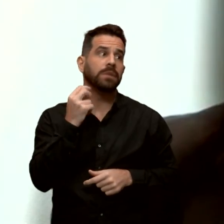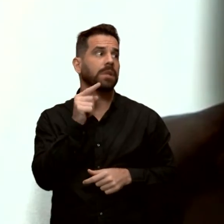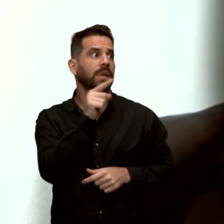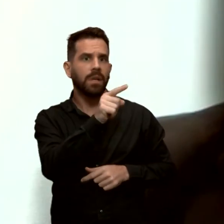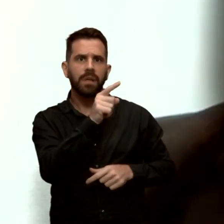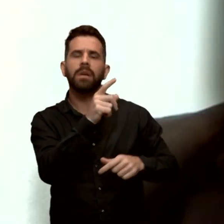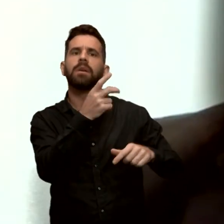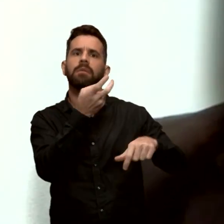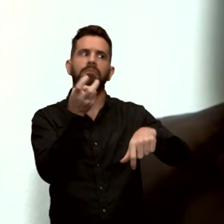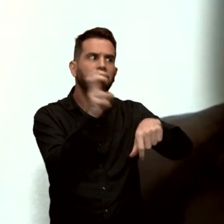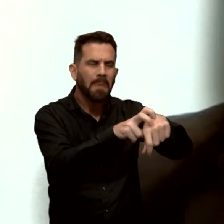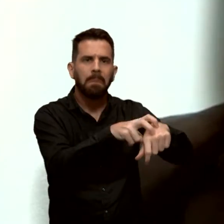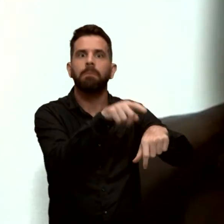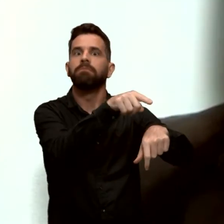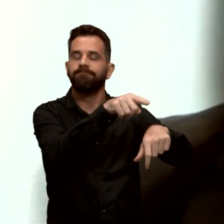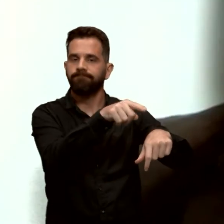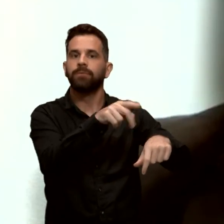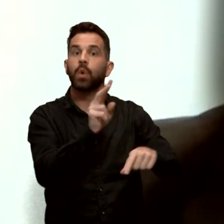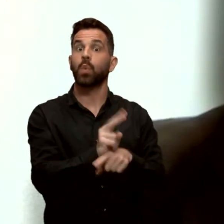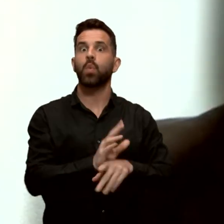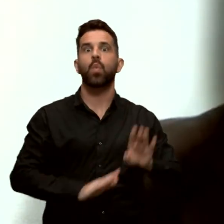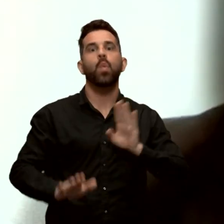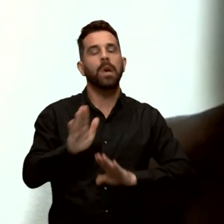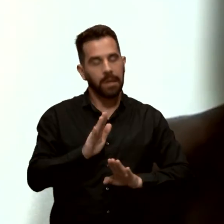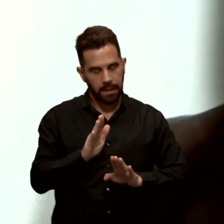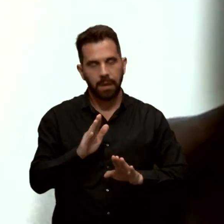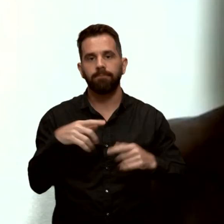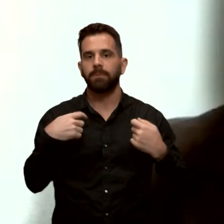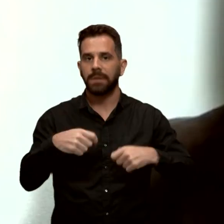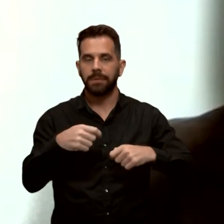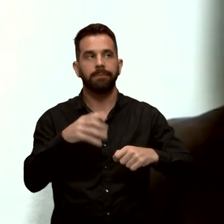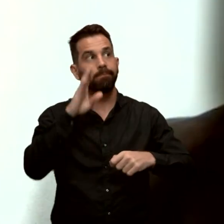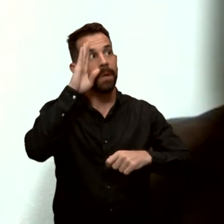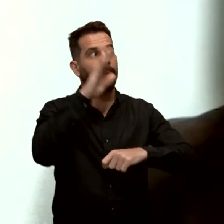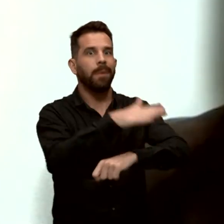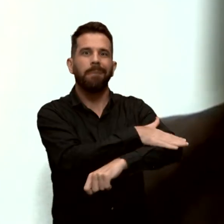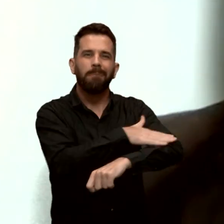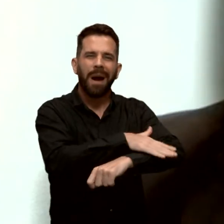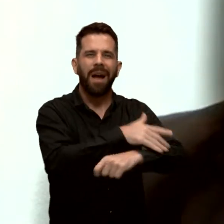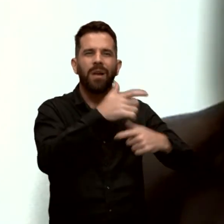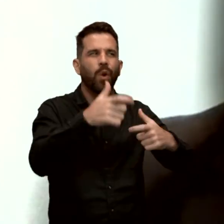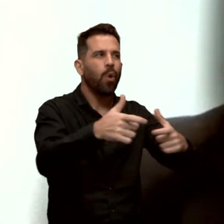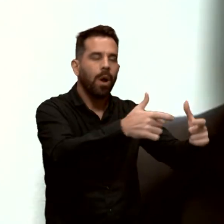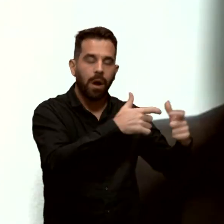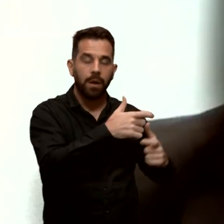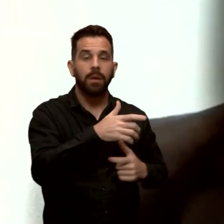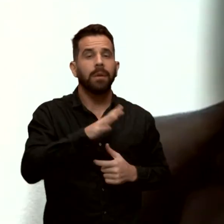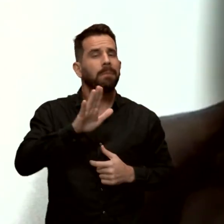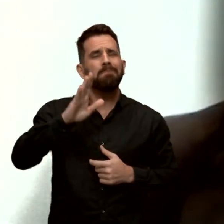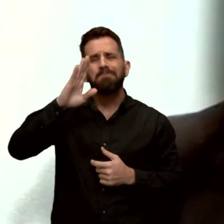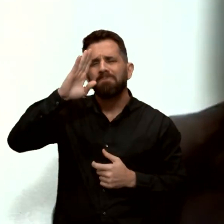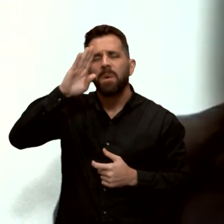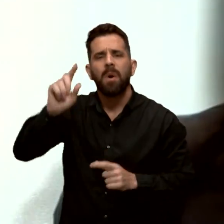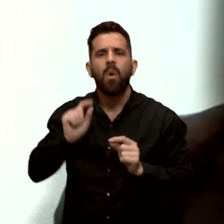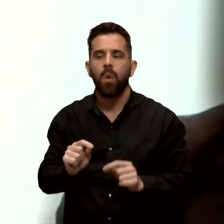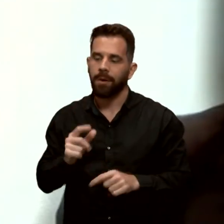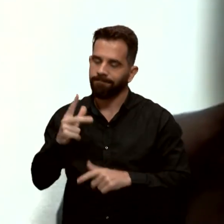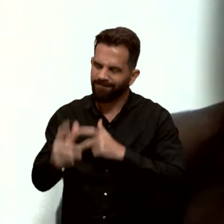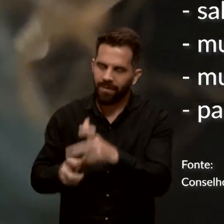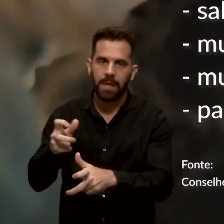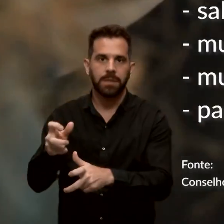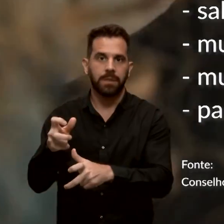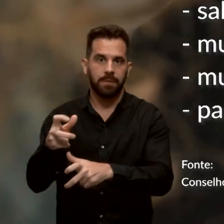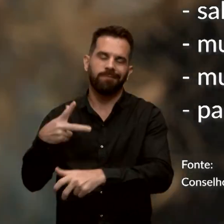nos cercar de cuidados. Principal atitude: vacine. Vacine seu